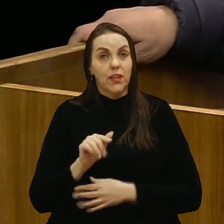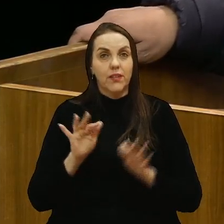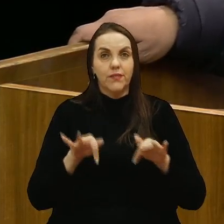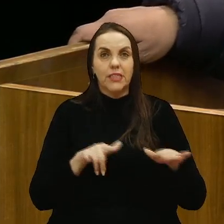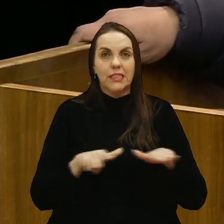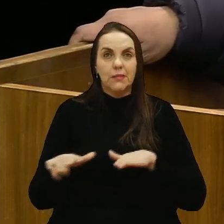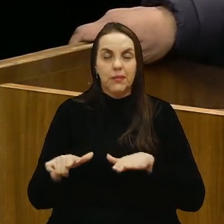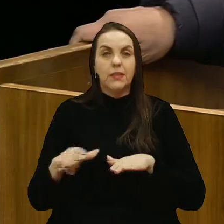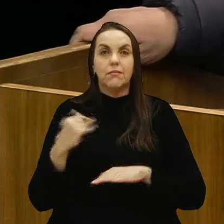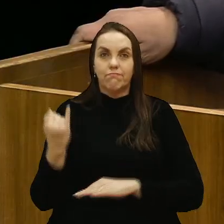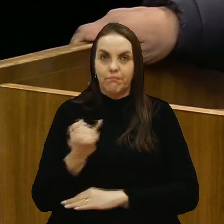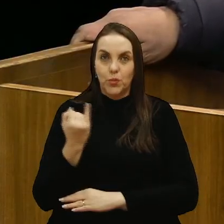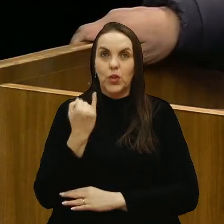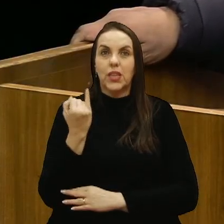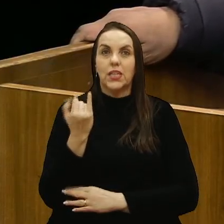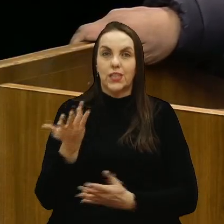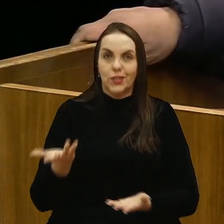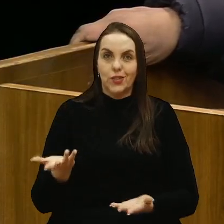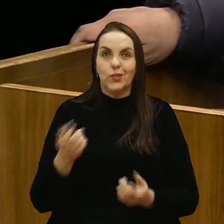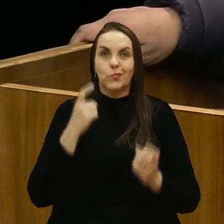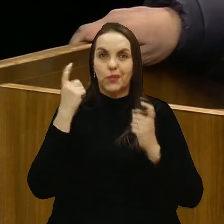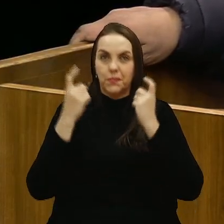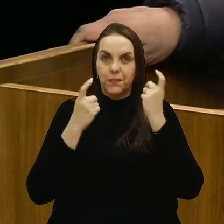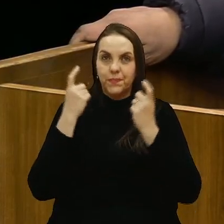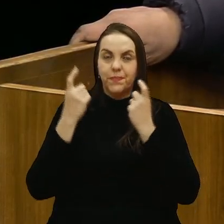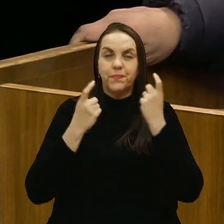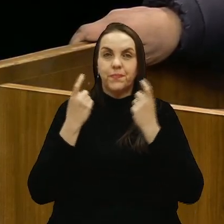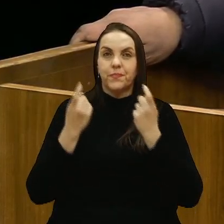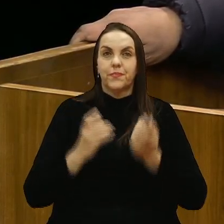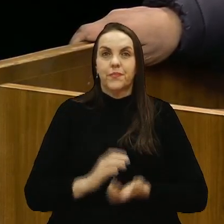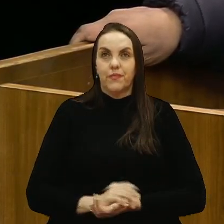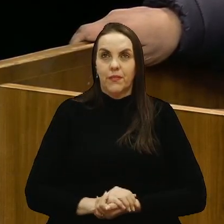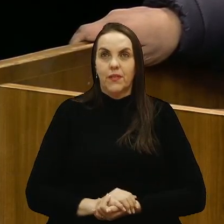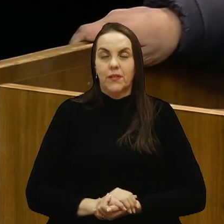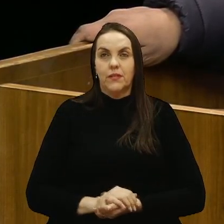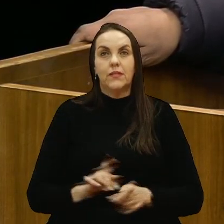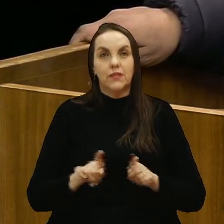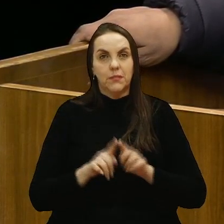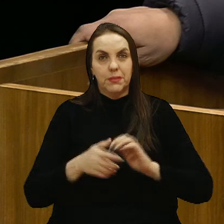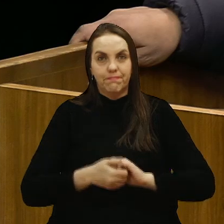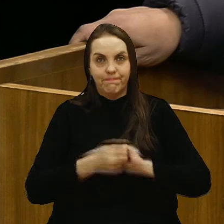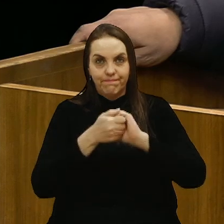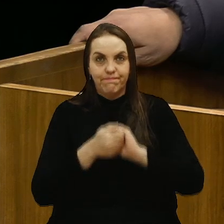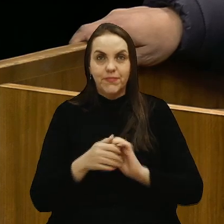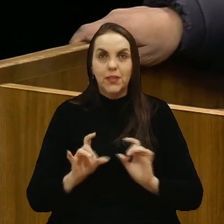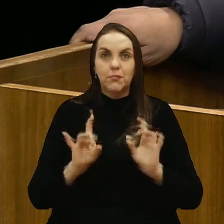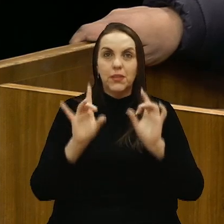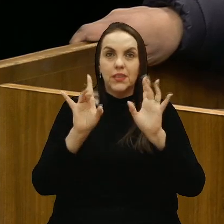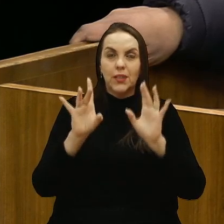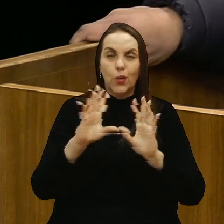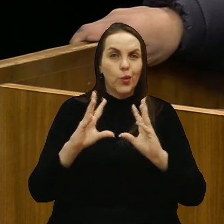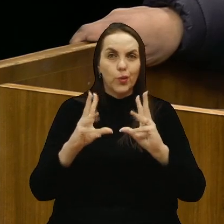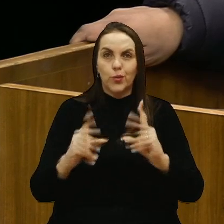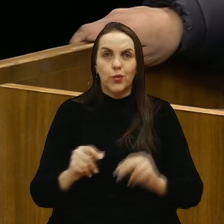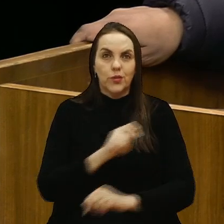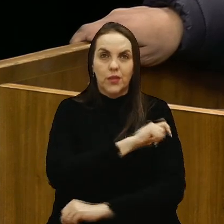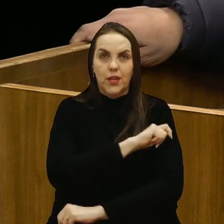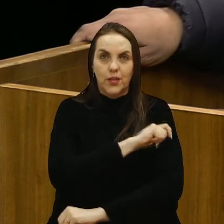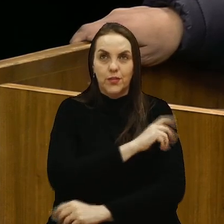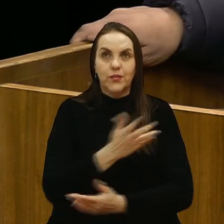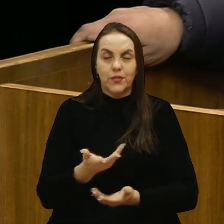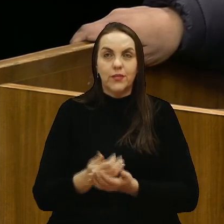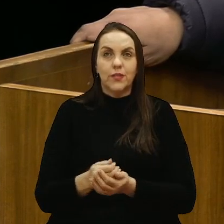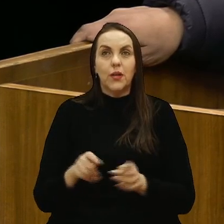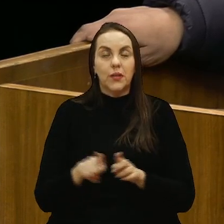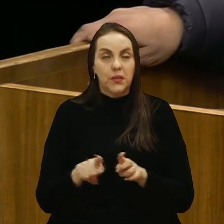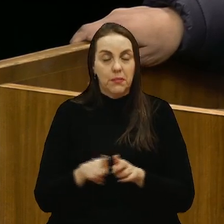bem importante, bem intenso, com muita preocupação, e uma saudação muito especial aqui a todos os estudantes. Eu também fui estudante secundarista,